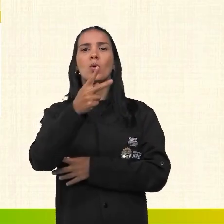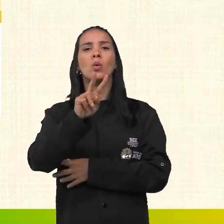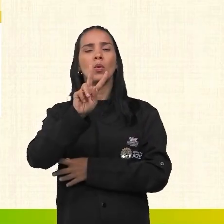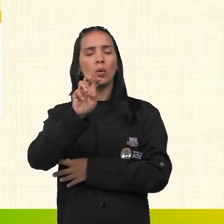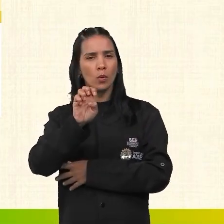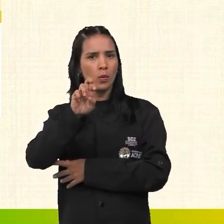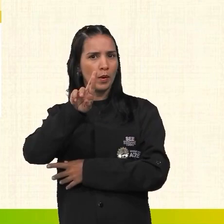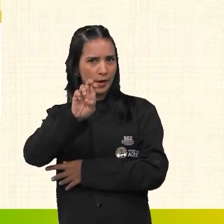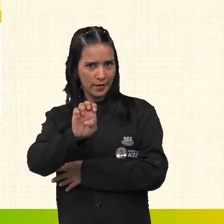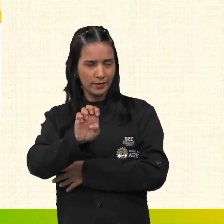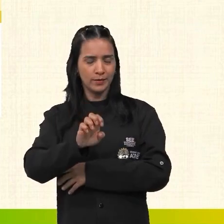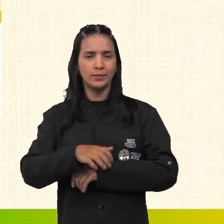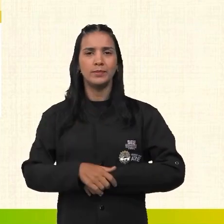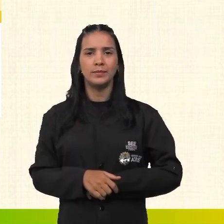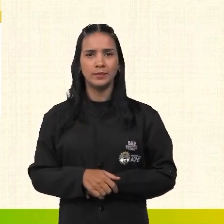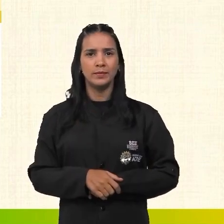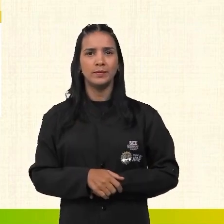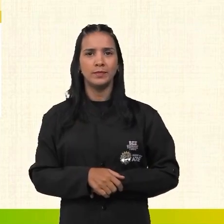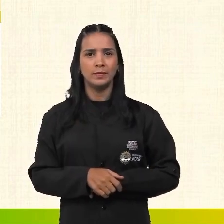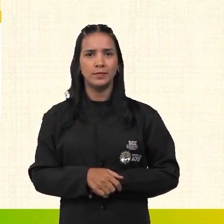where.